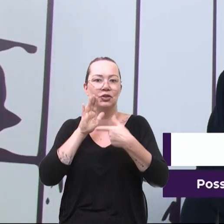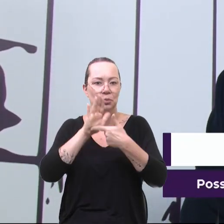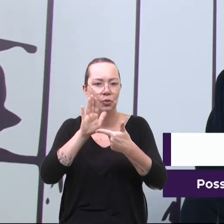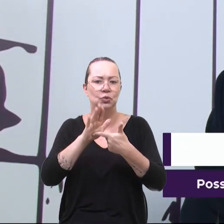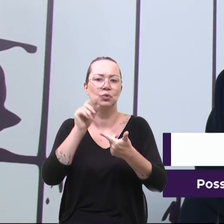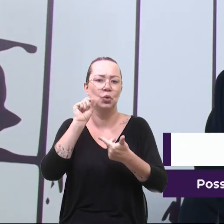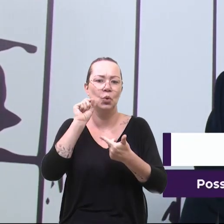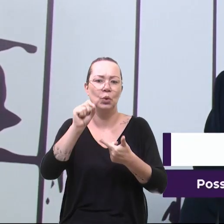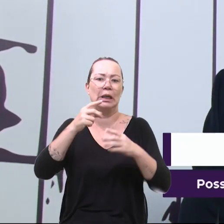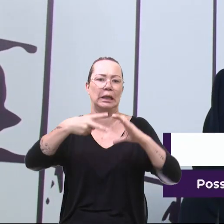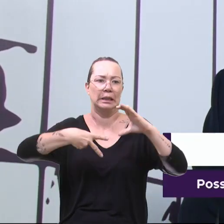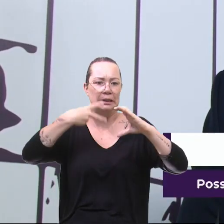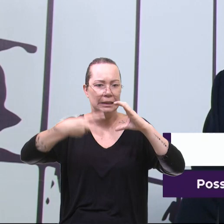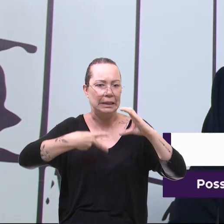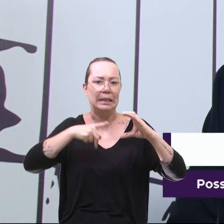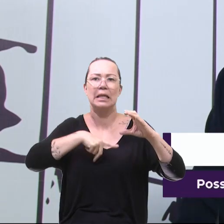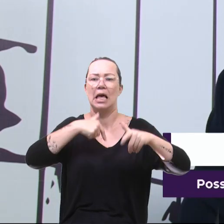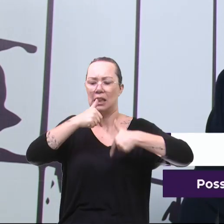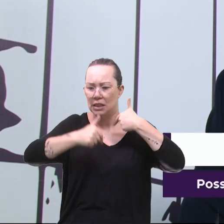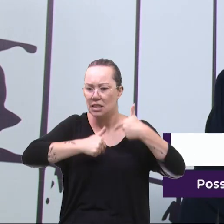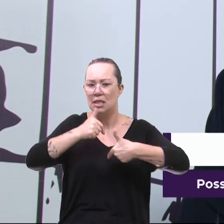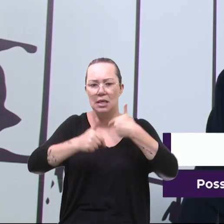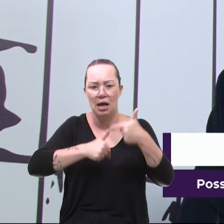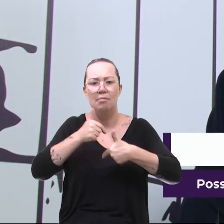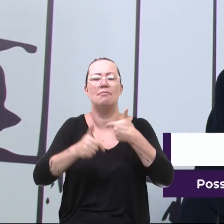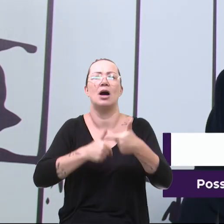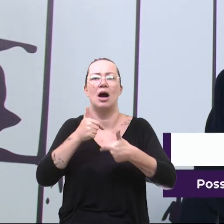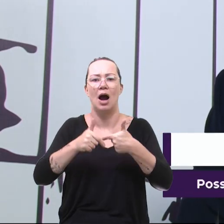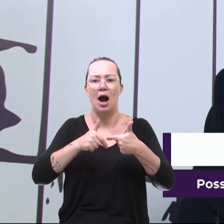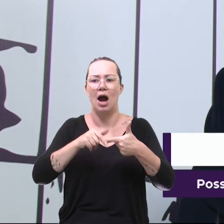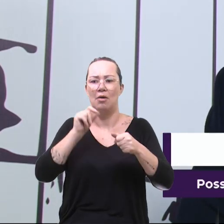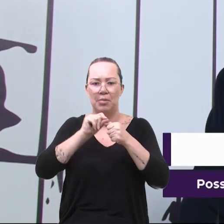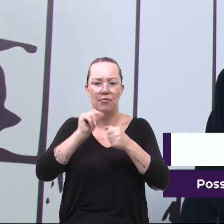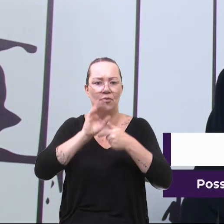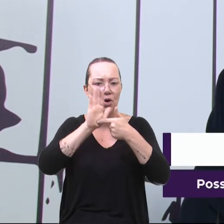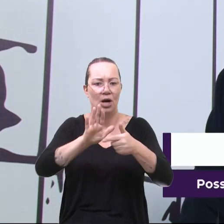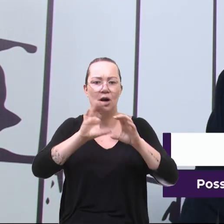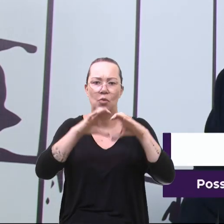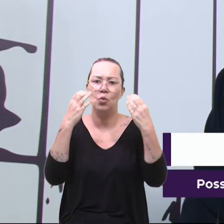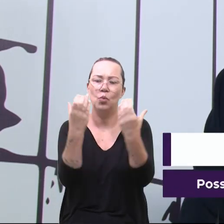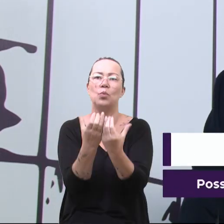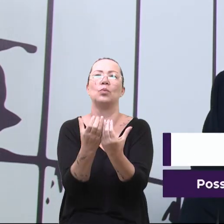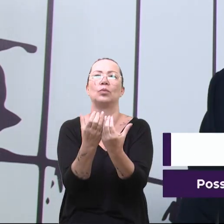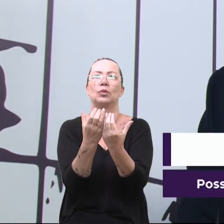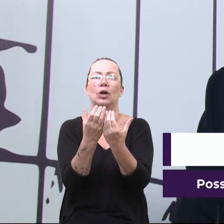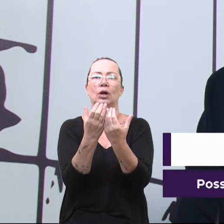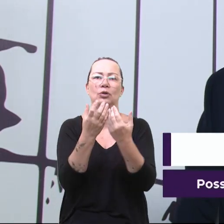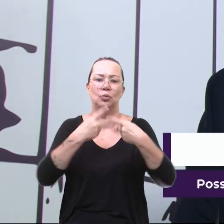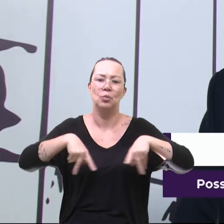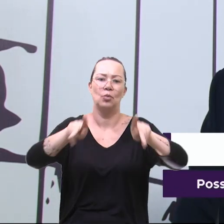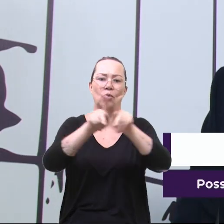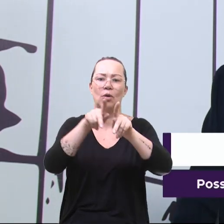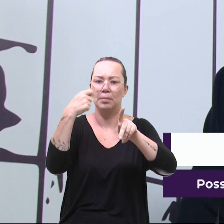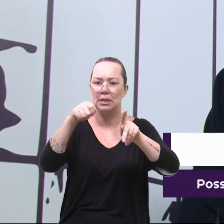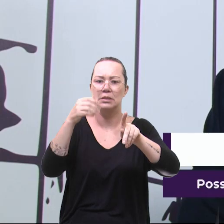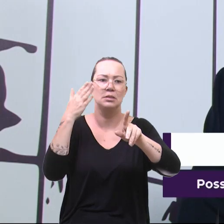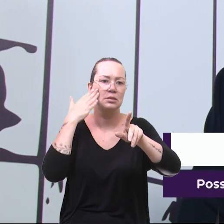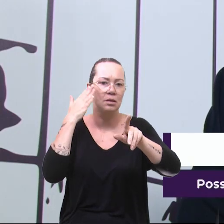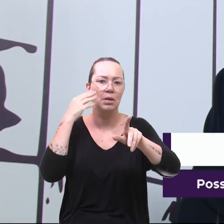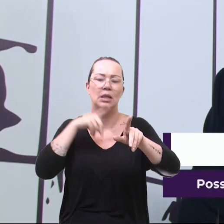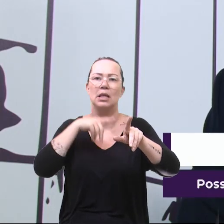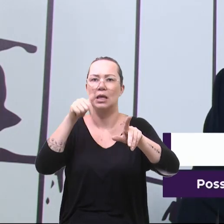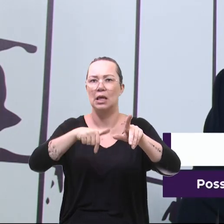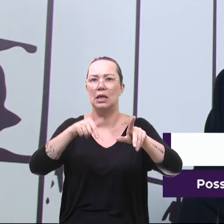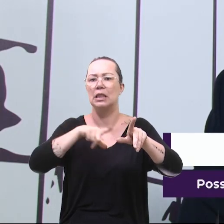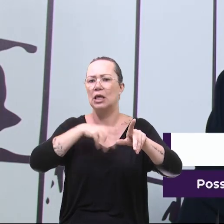tem mostrado muito trabalho e para mostrar para a população o que a população precisa, a Câmara está disponível, né? E veio